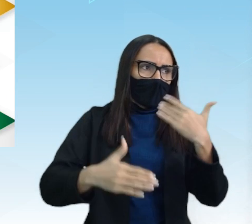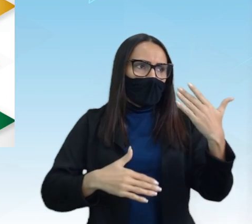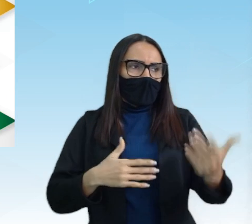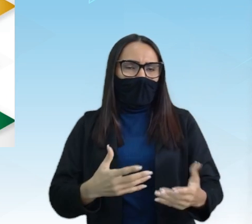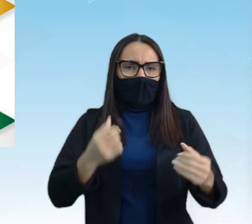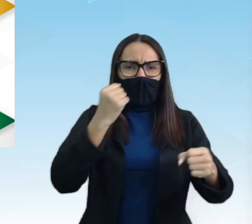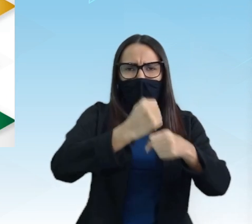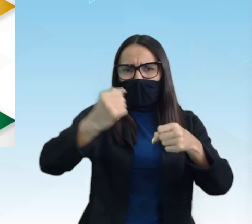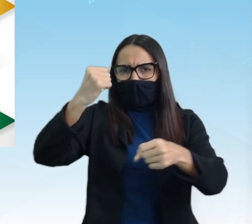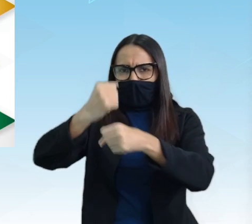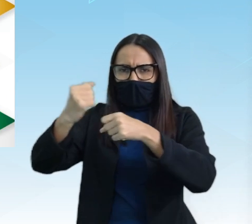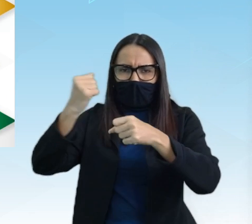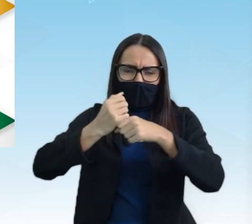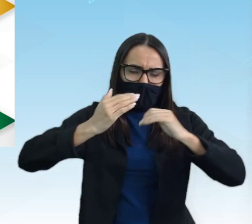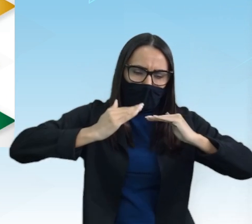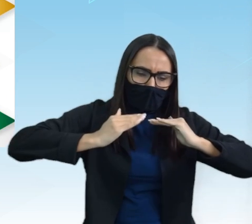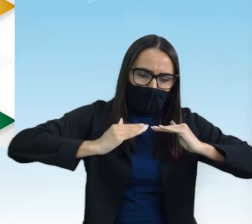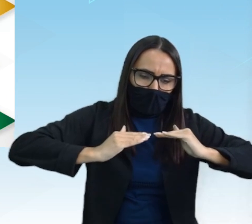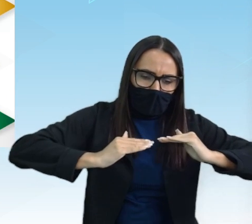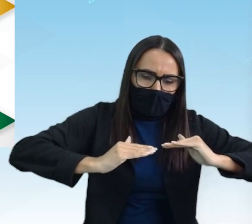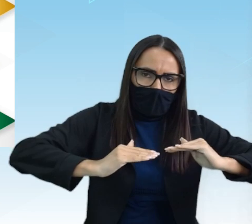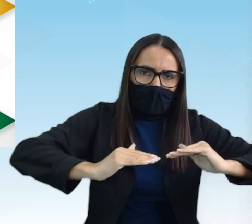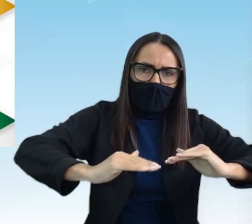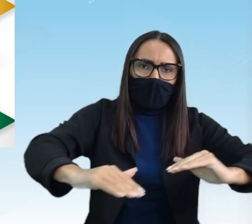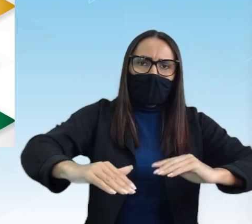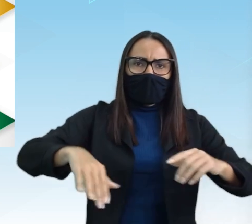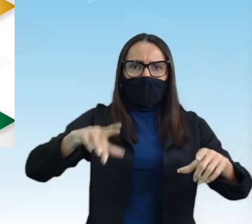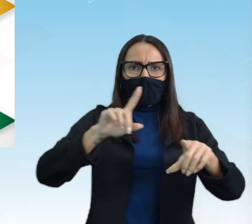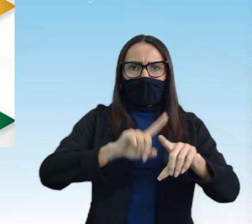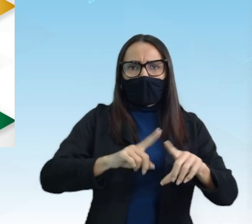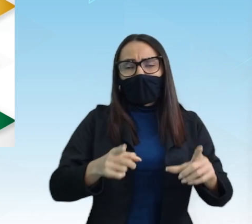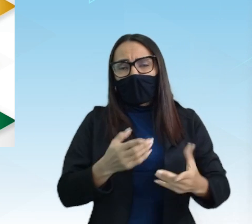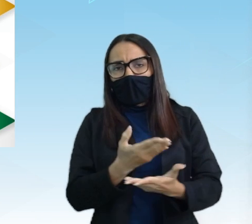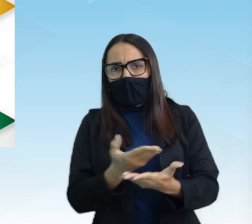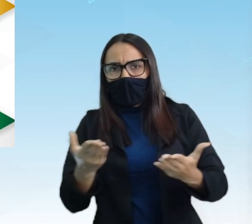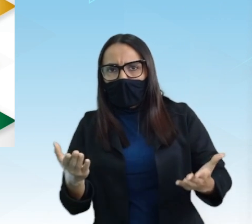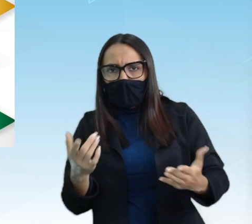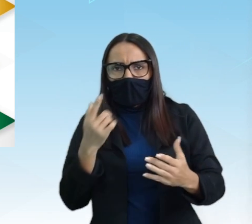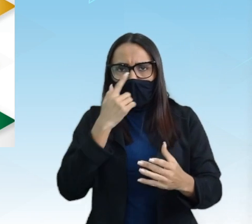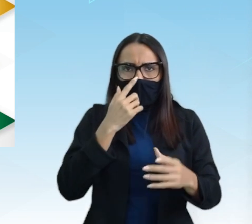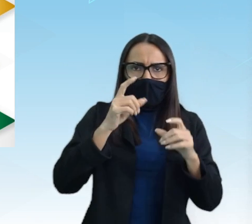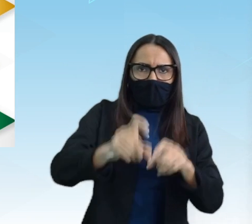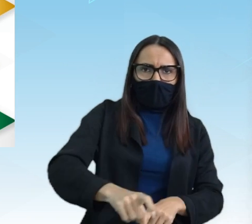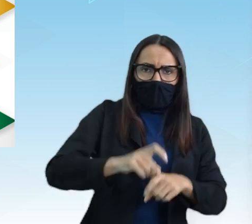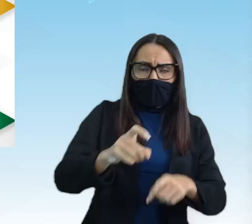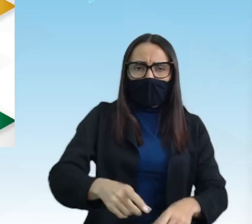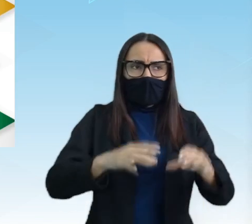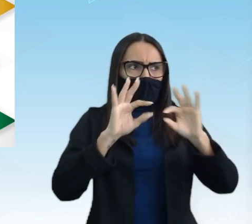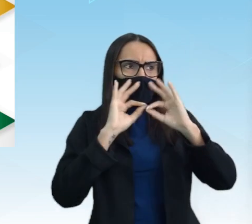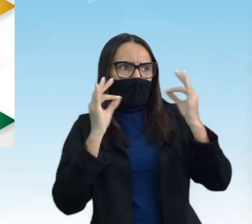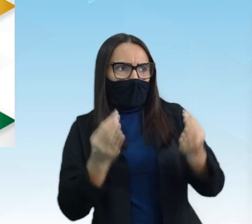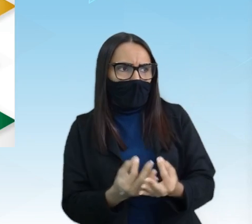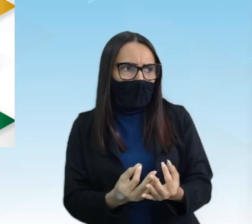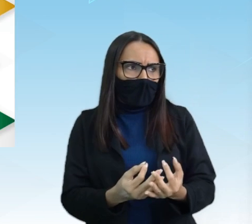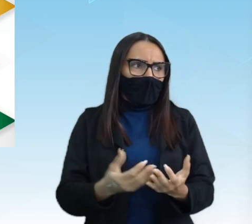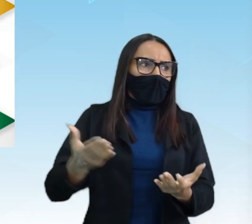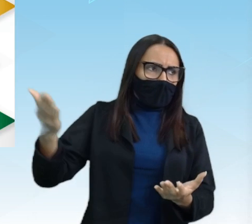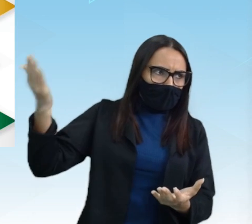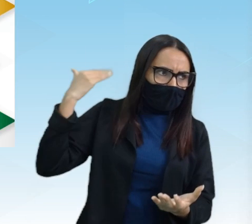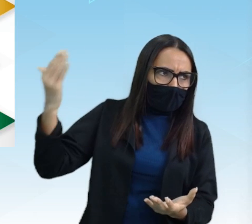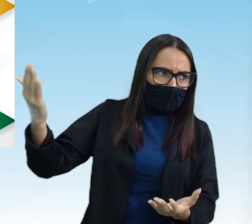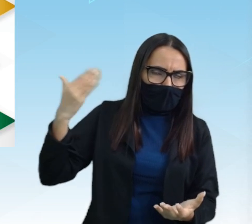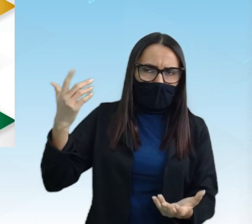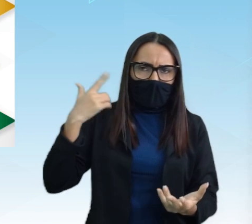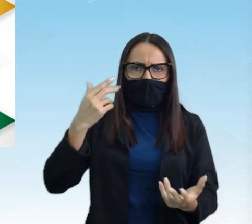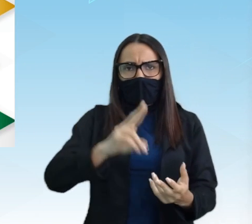o solo. Mas, nas condições de agricultura familiar, que é bem arcaica,